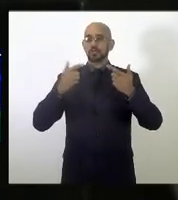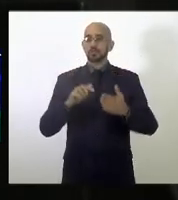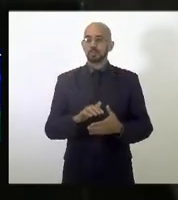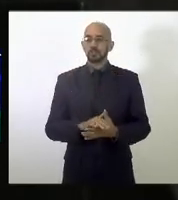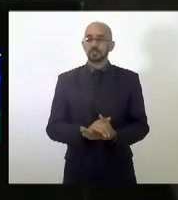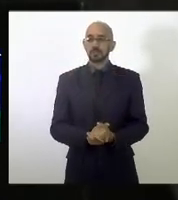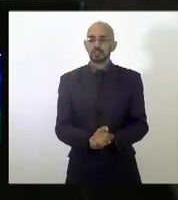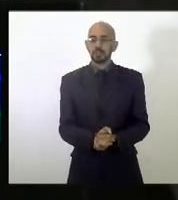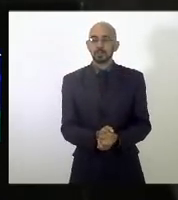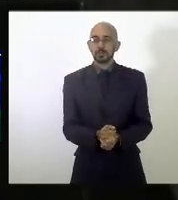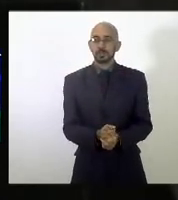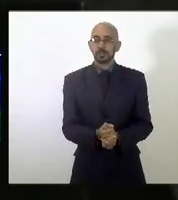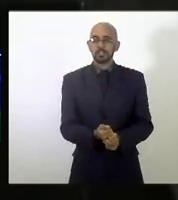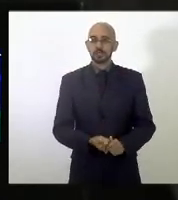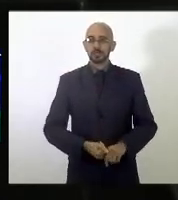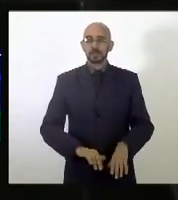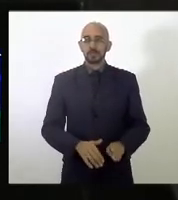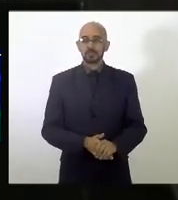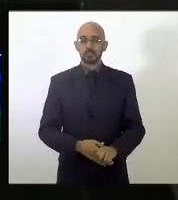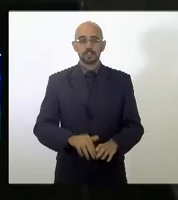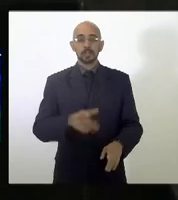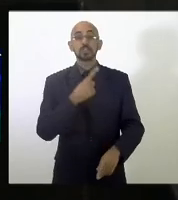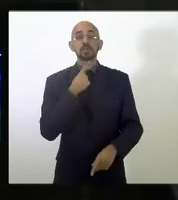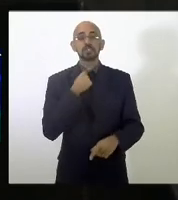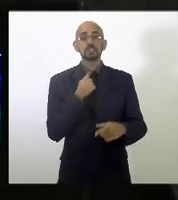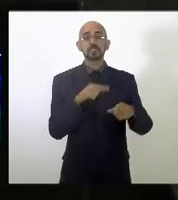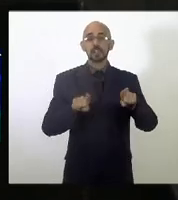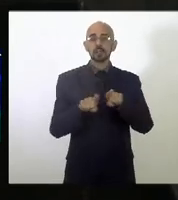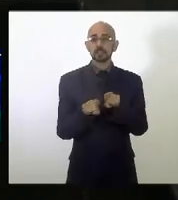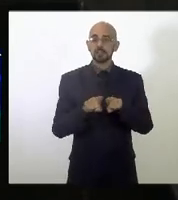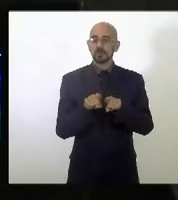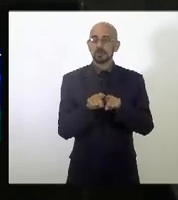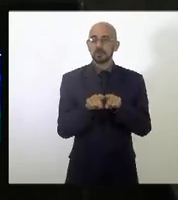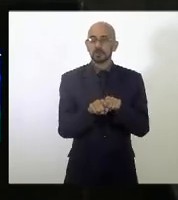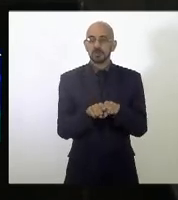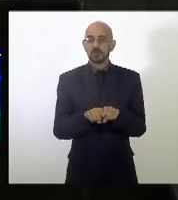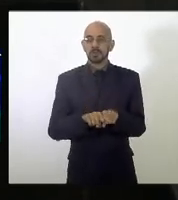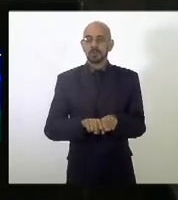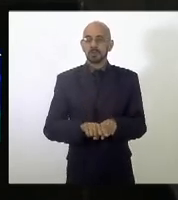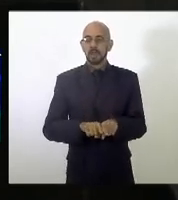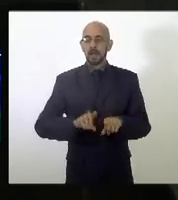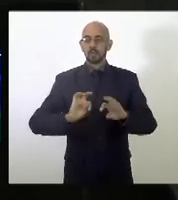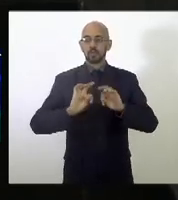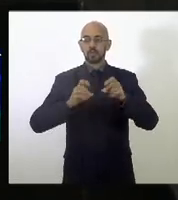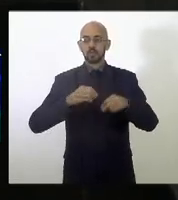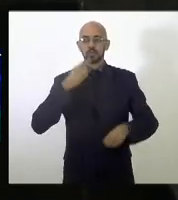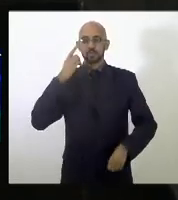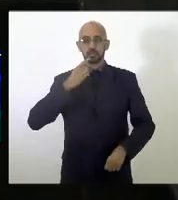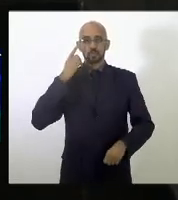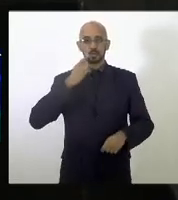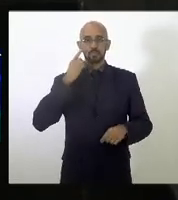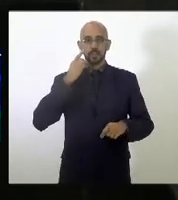Janeiro. E desejar aos deputados e deputadas